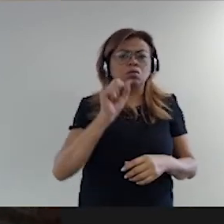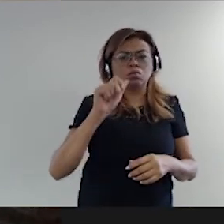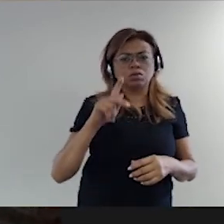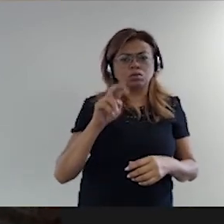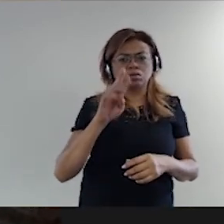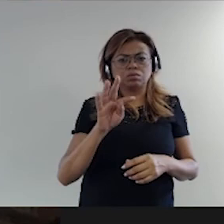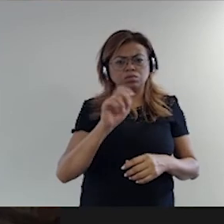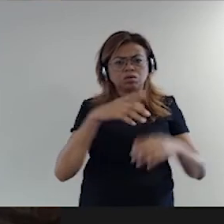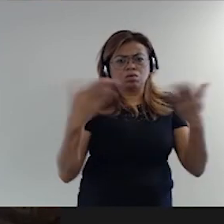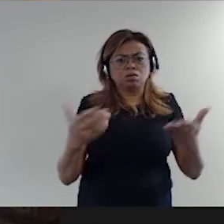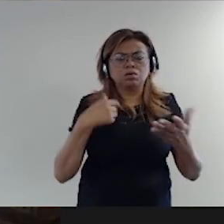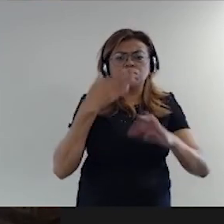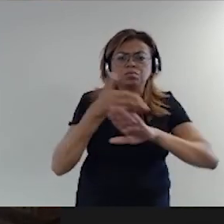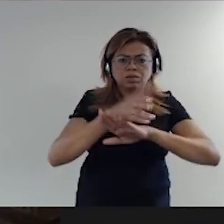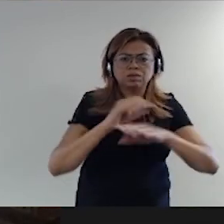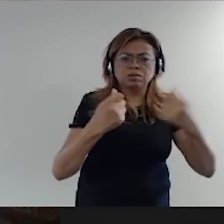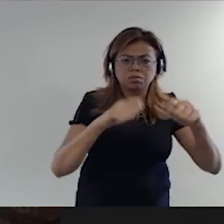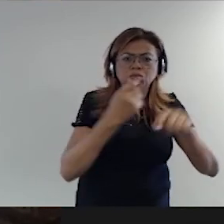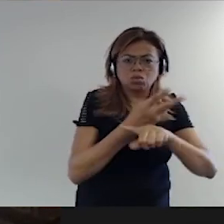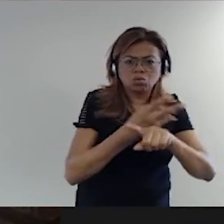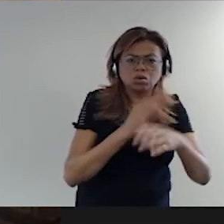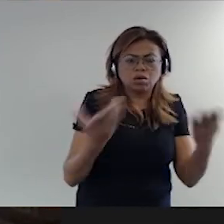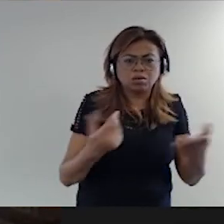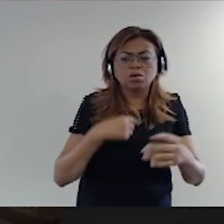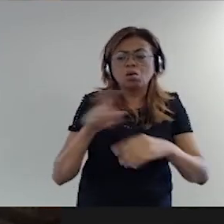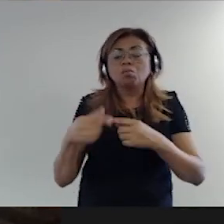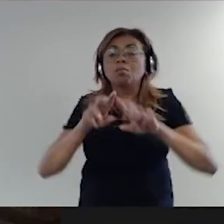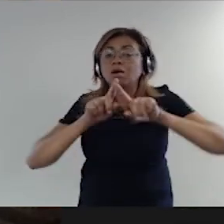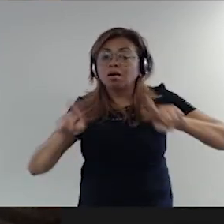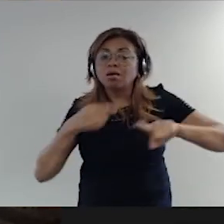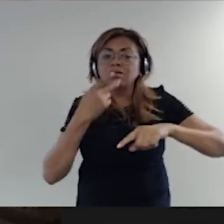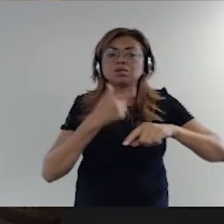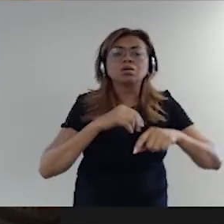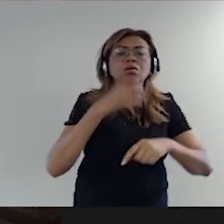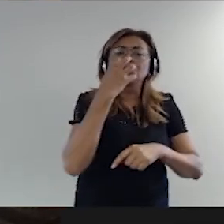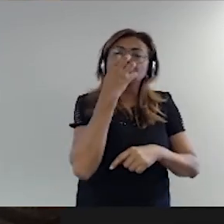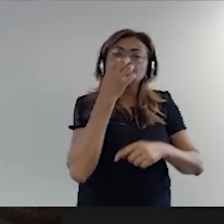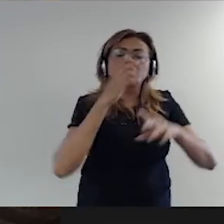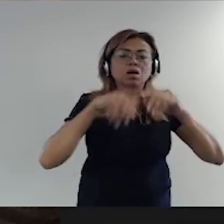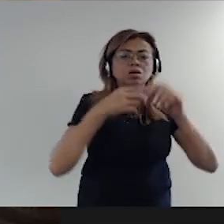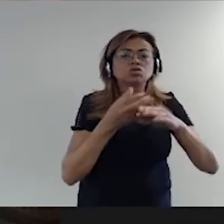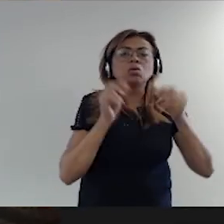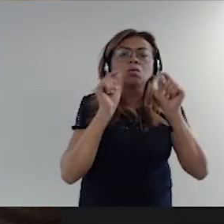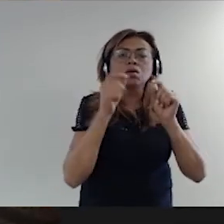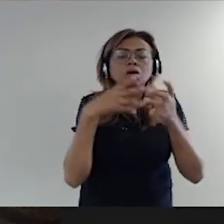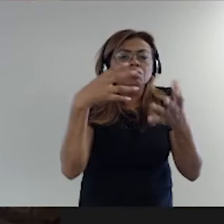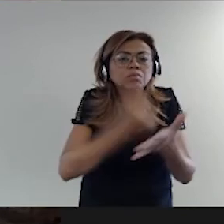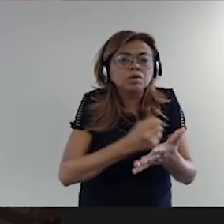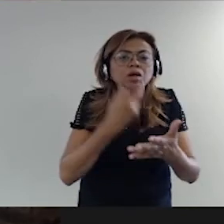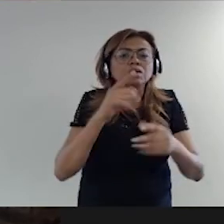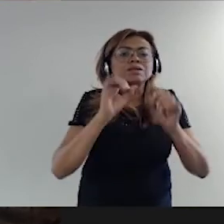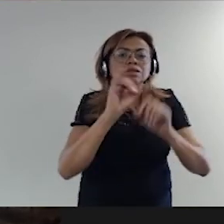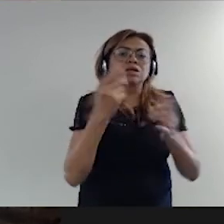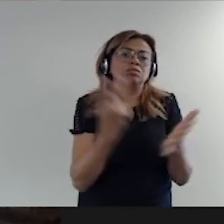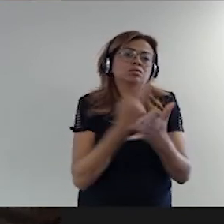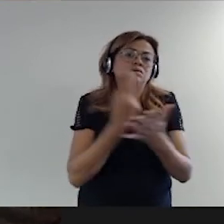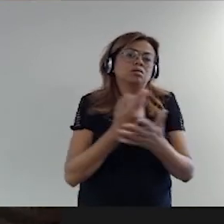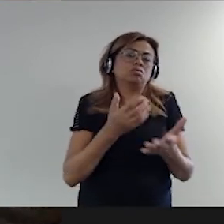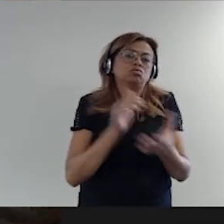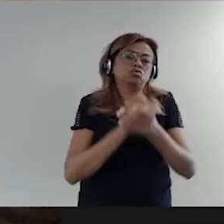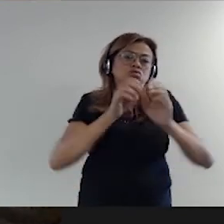um cachorro poodle numa partilha de bens num divórcio litigioso, continuaria tendo que ir até o STJ. Mas para